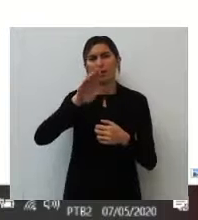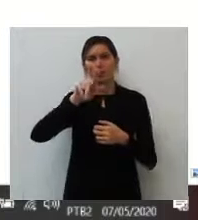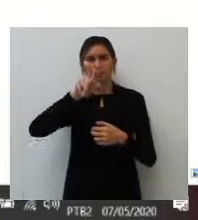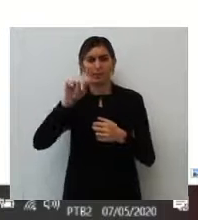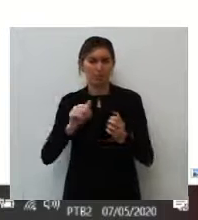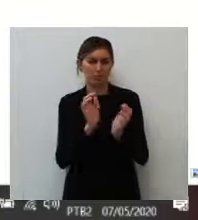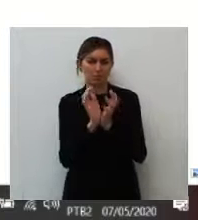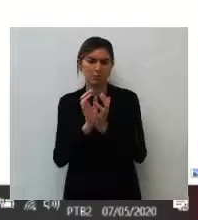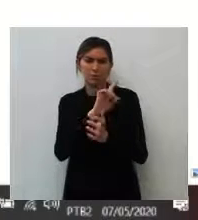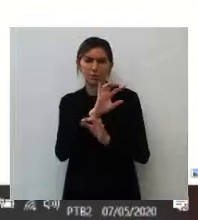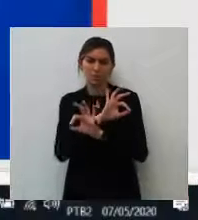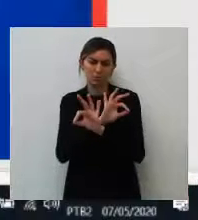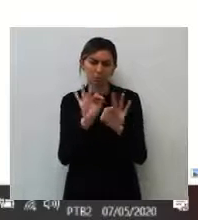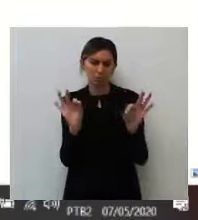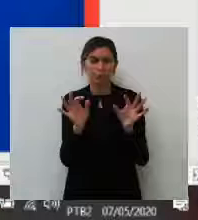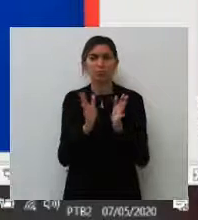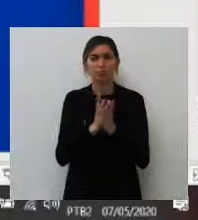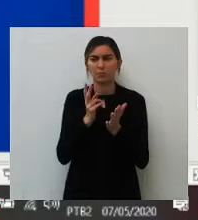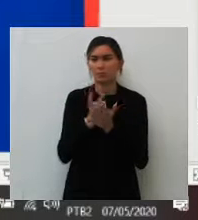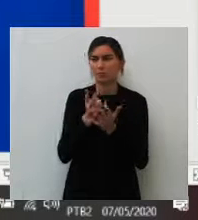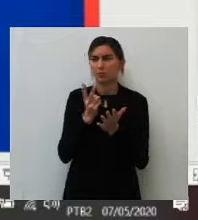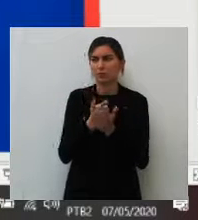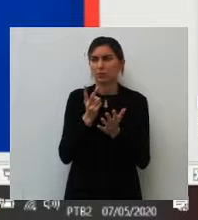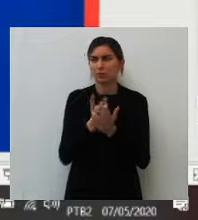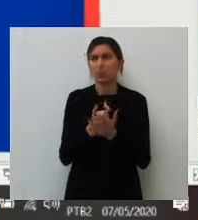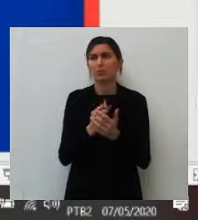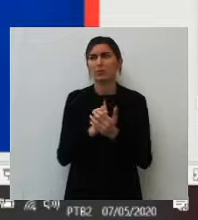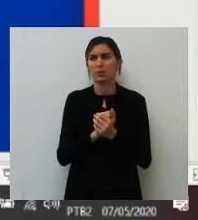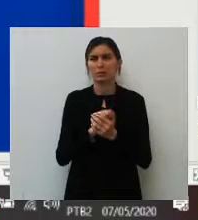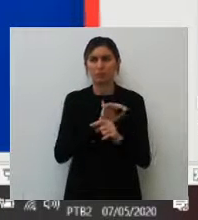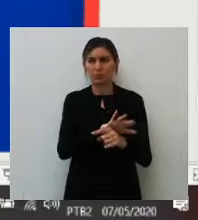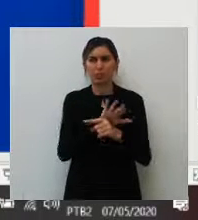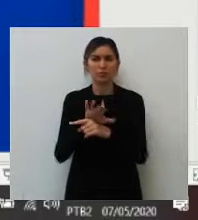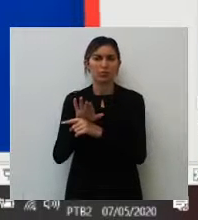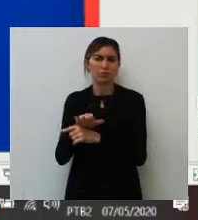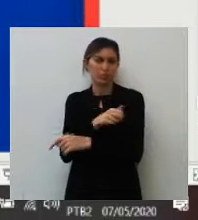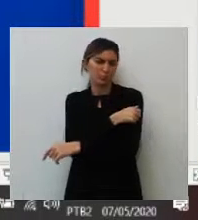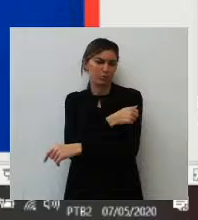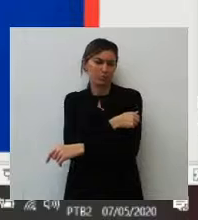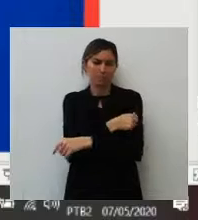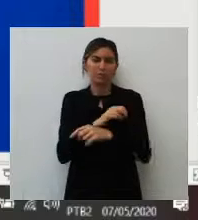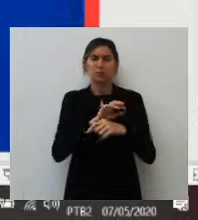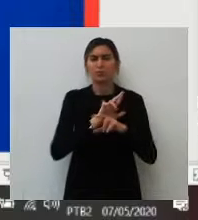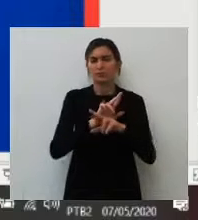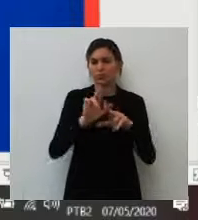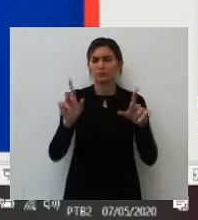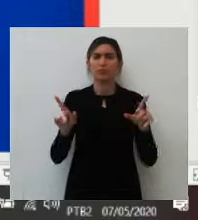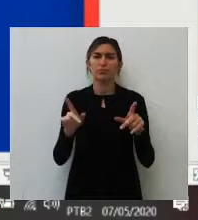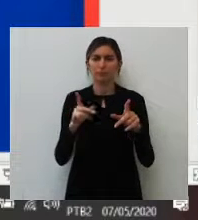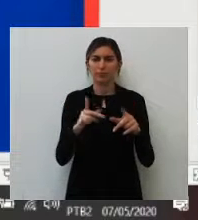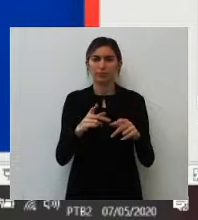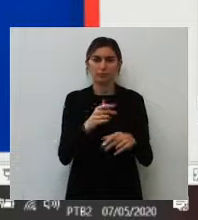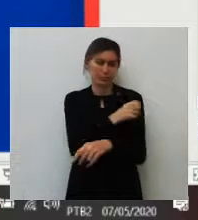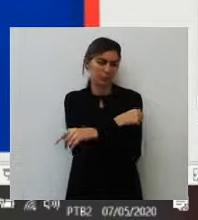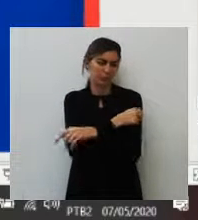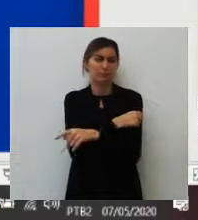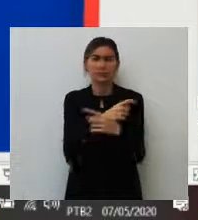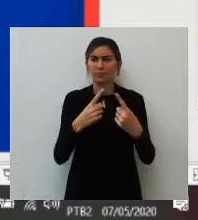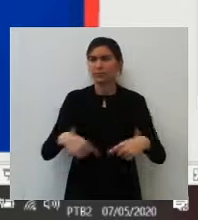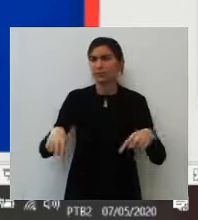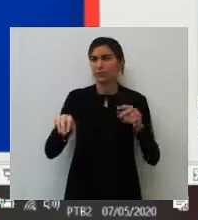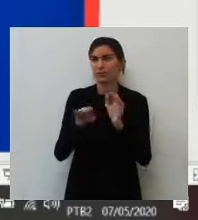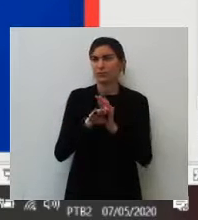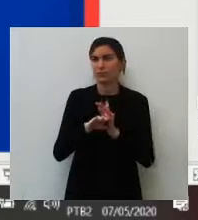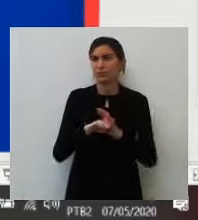tá sempre presente ajudar os alunos fazendo a diferença na vida de nossa loja